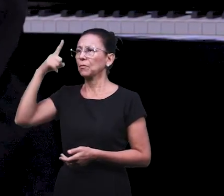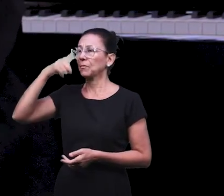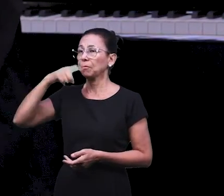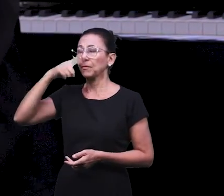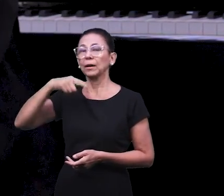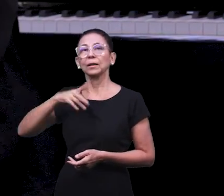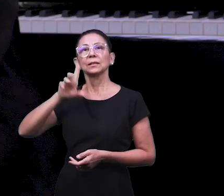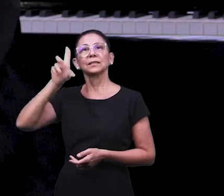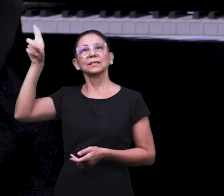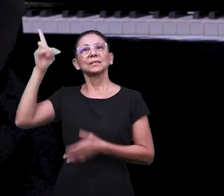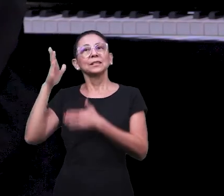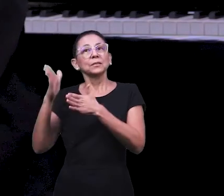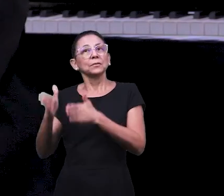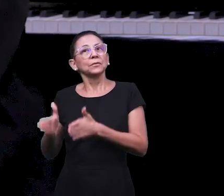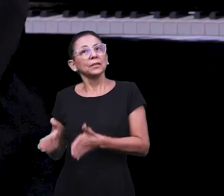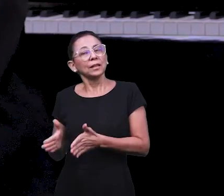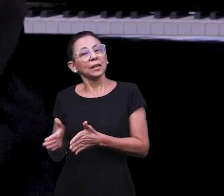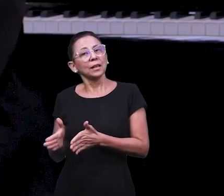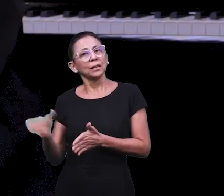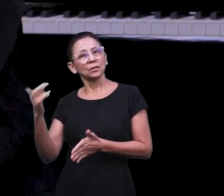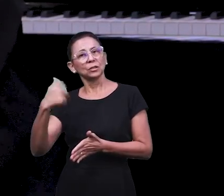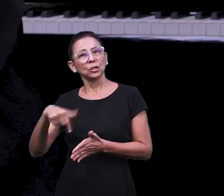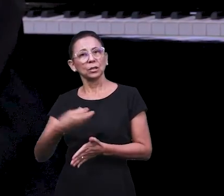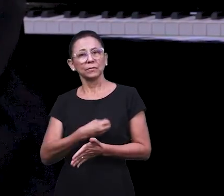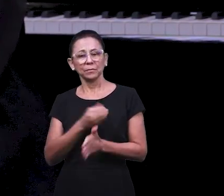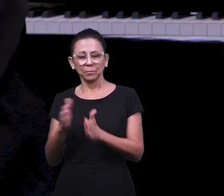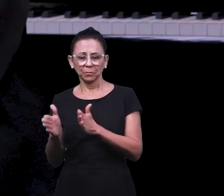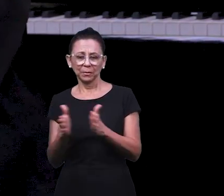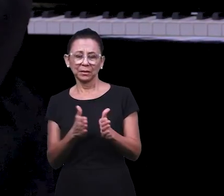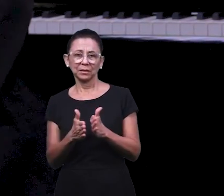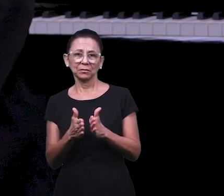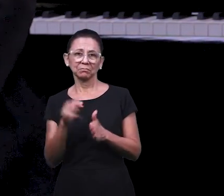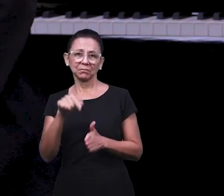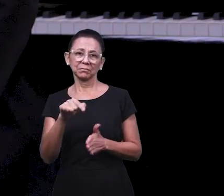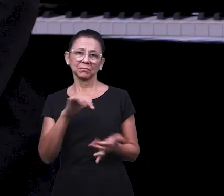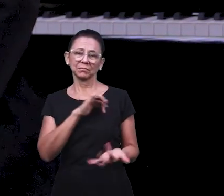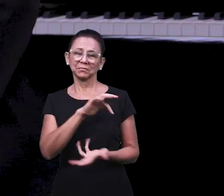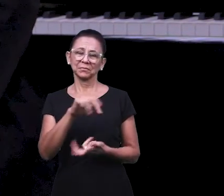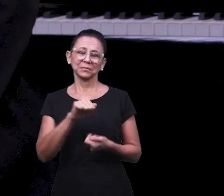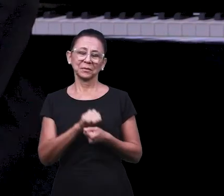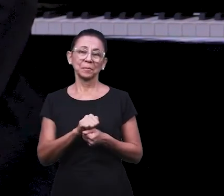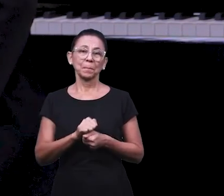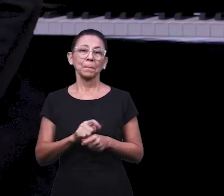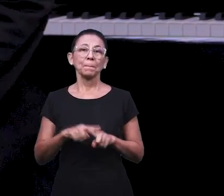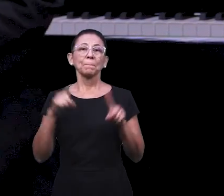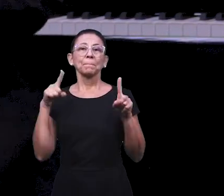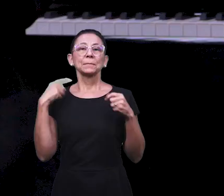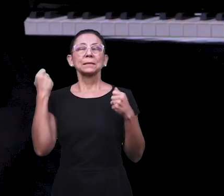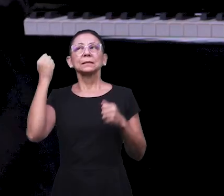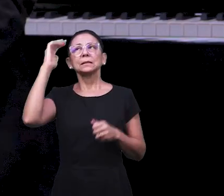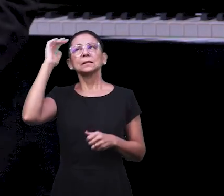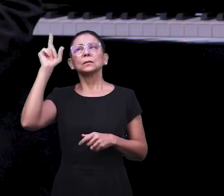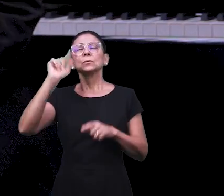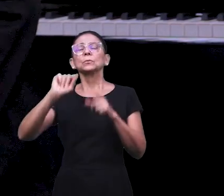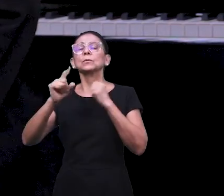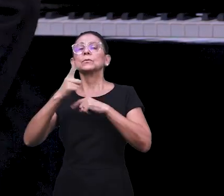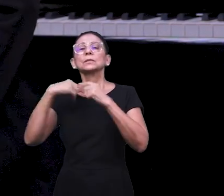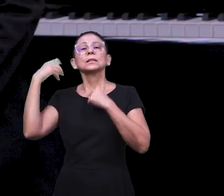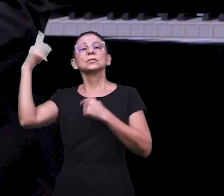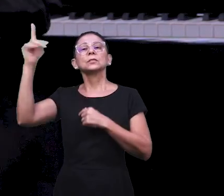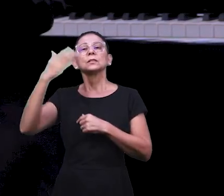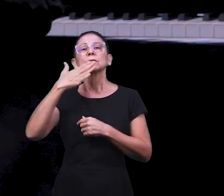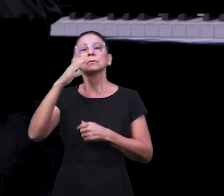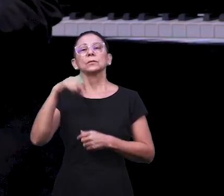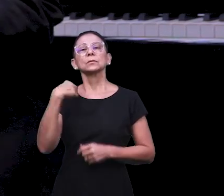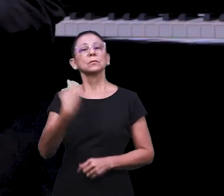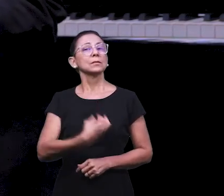mas Deus, Ele é fiel. Nós somos passageiros nessa vida aqui, mas nós temos que entender o que Deus quer nas nossas vidas, o